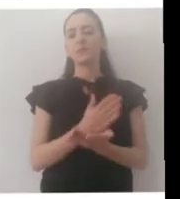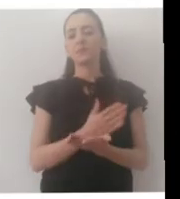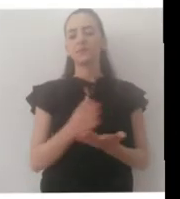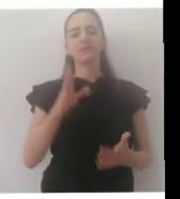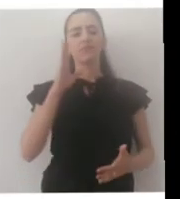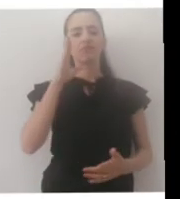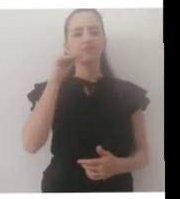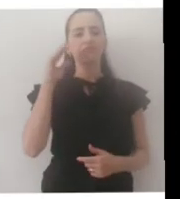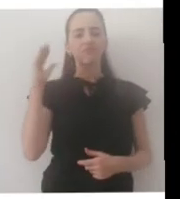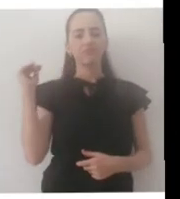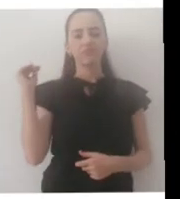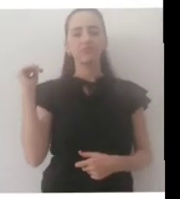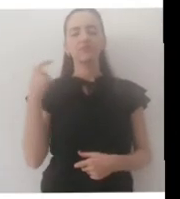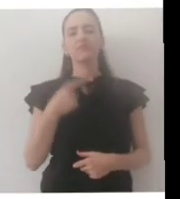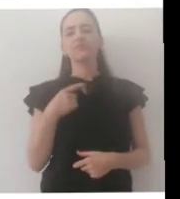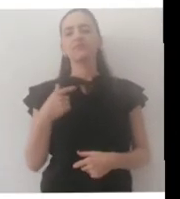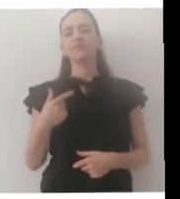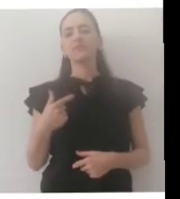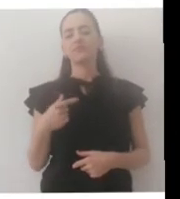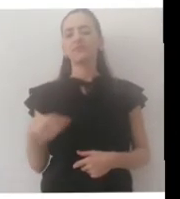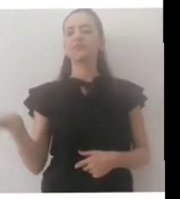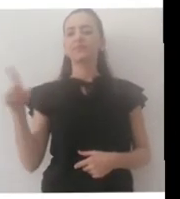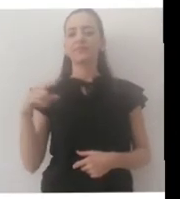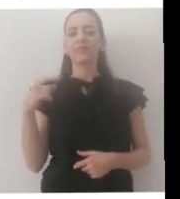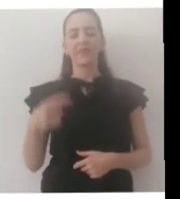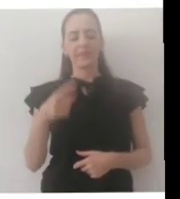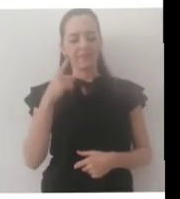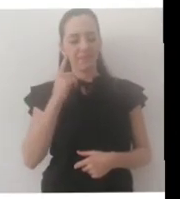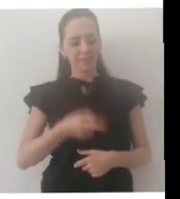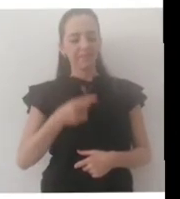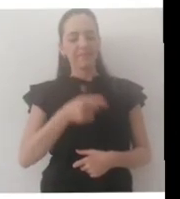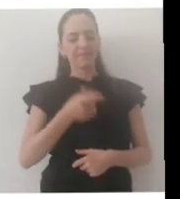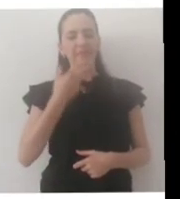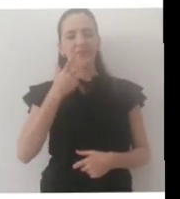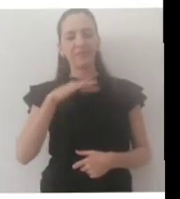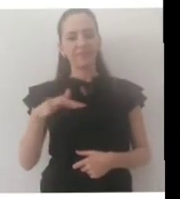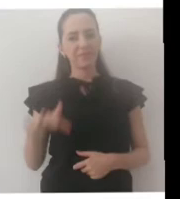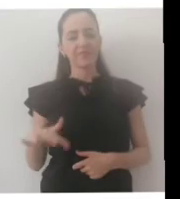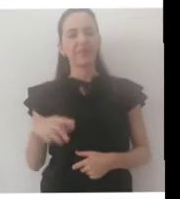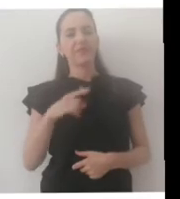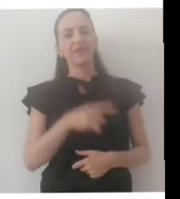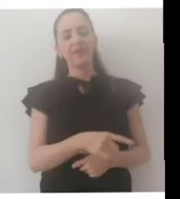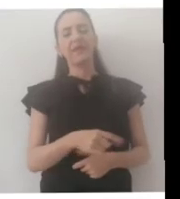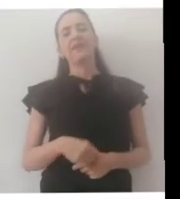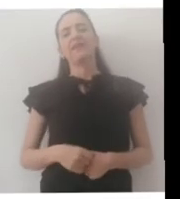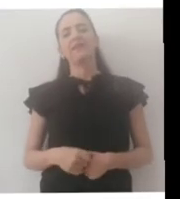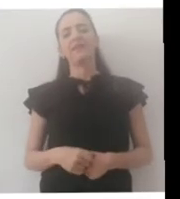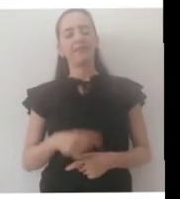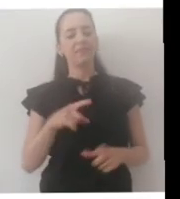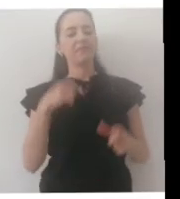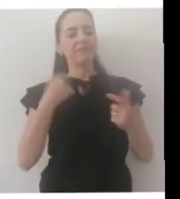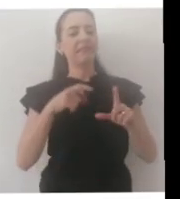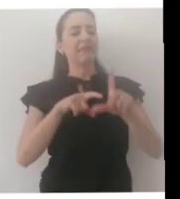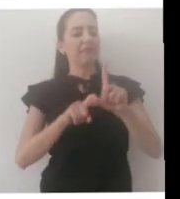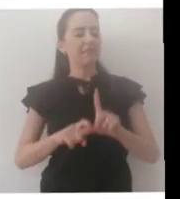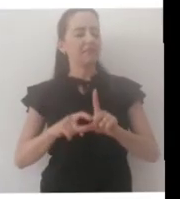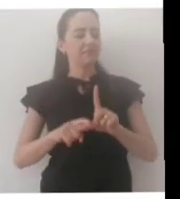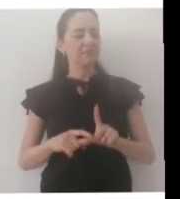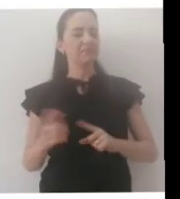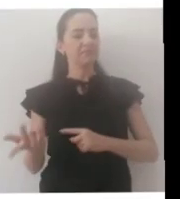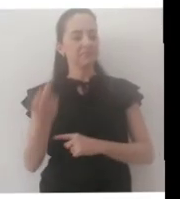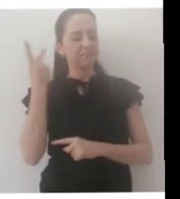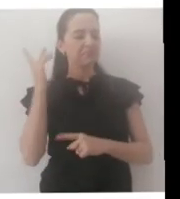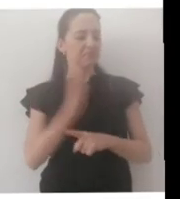A questão é que grande parte dos adultos reforçam essa heteronomia natural nas